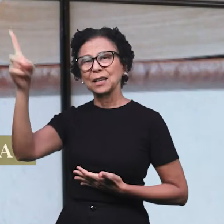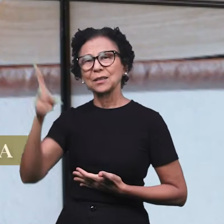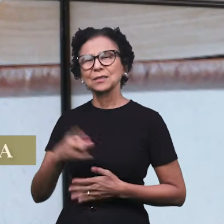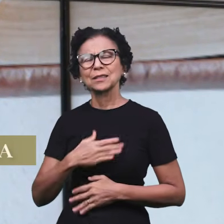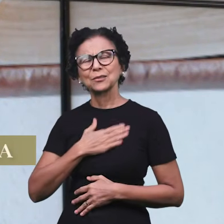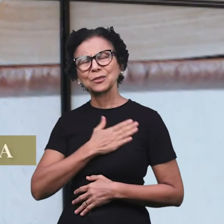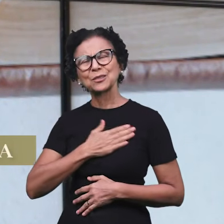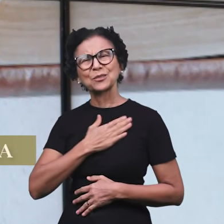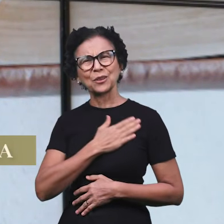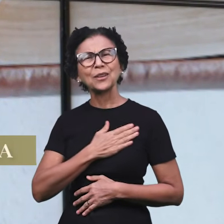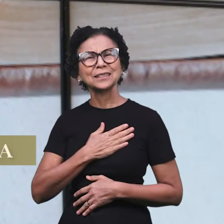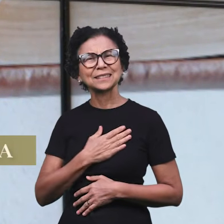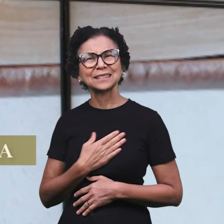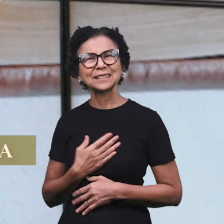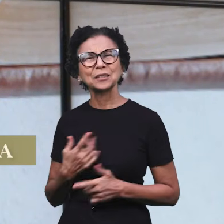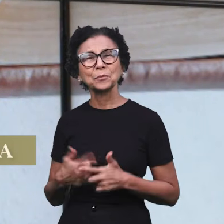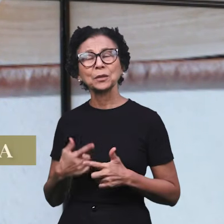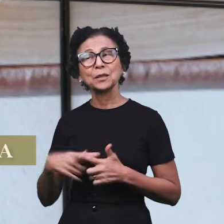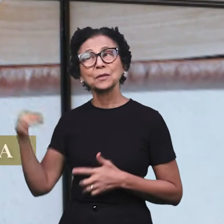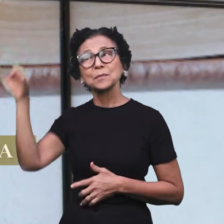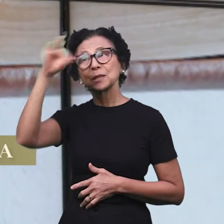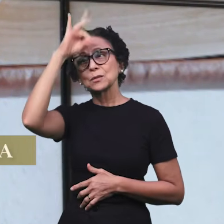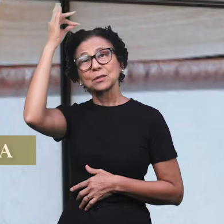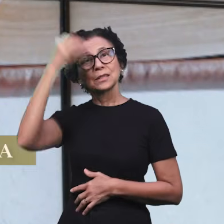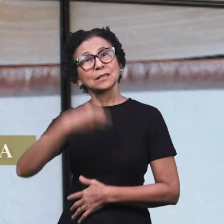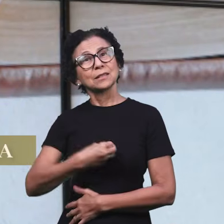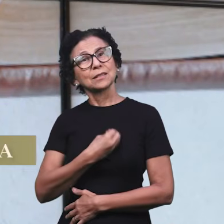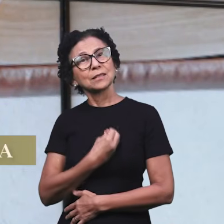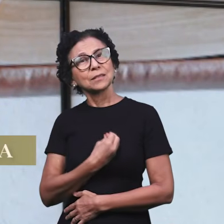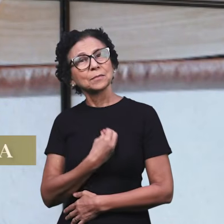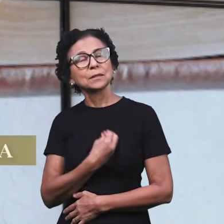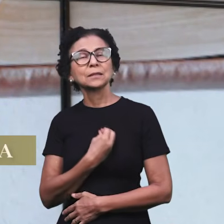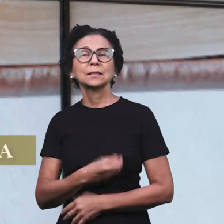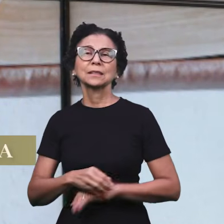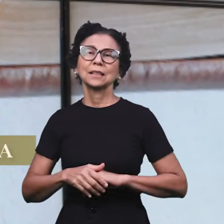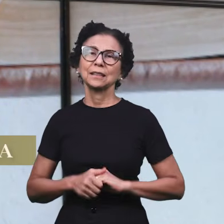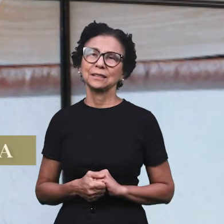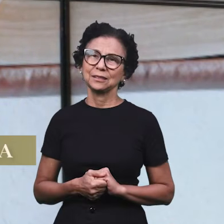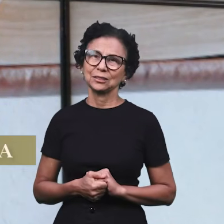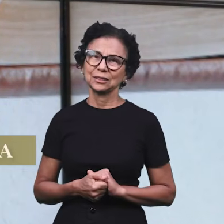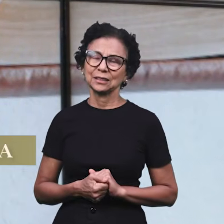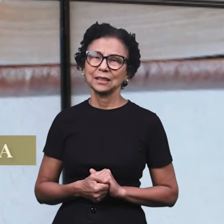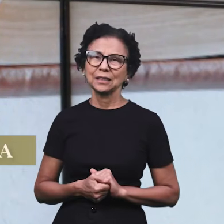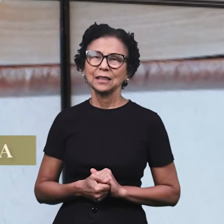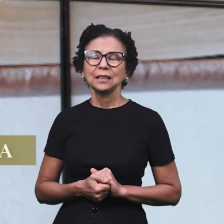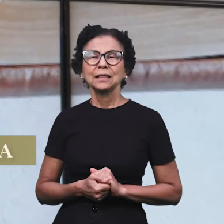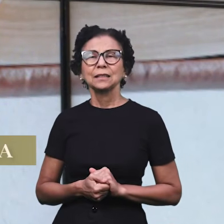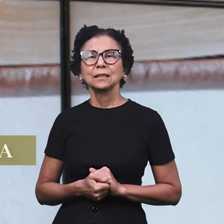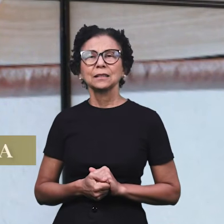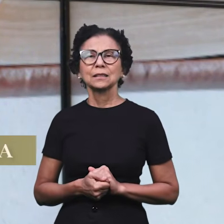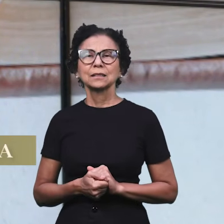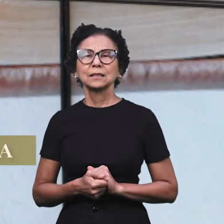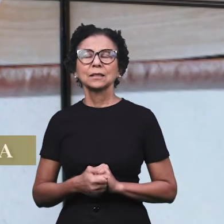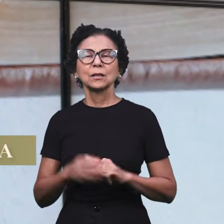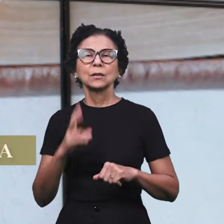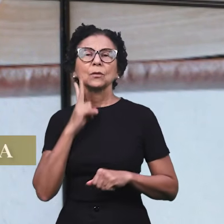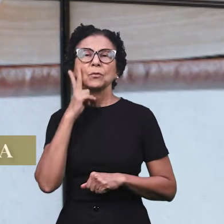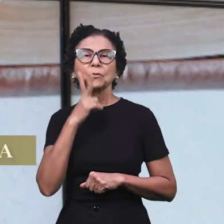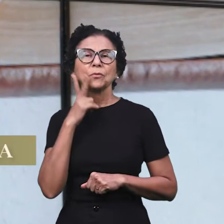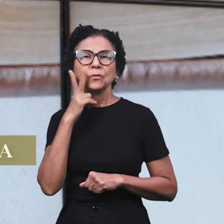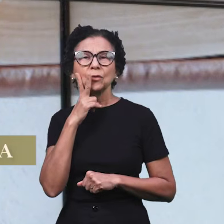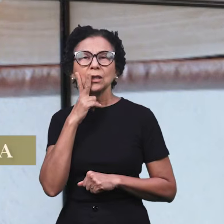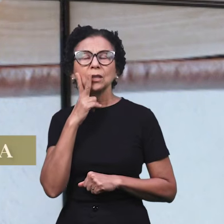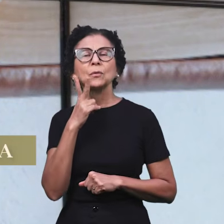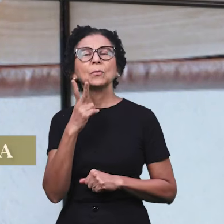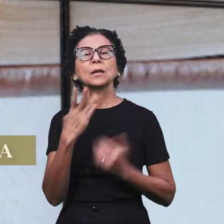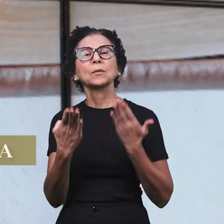o vinho é a alegria. E a alegria que está no nosso coração, ela é produzida pelo Espírito Santo. As nossas raízes são